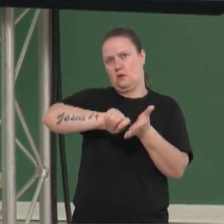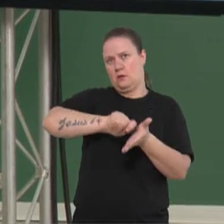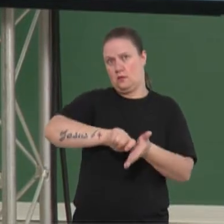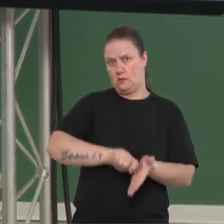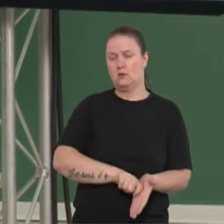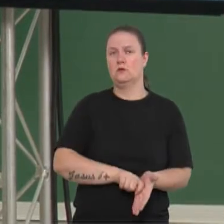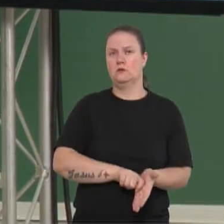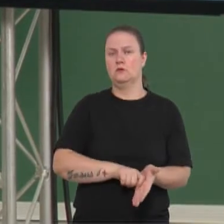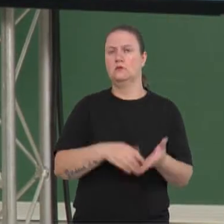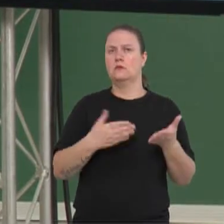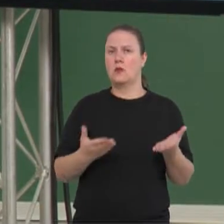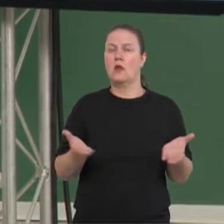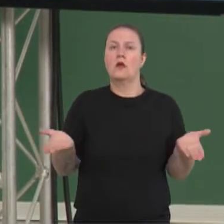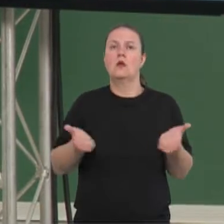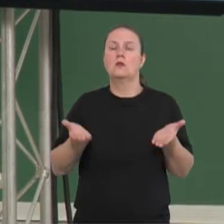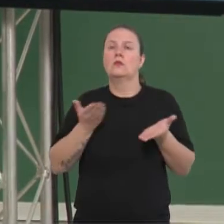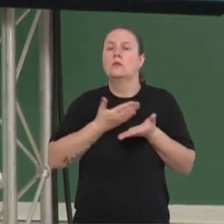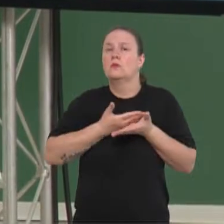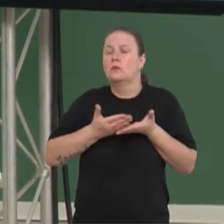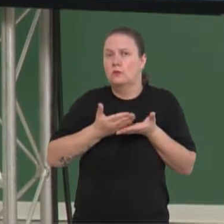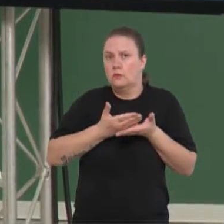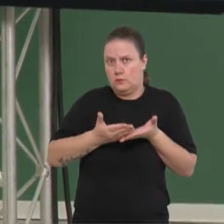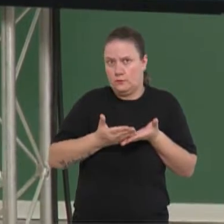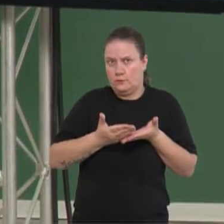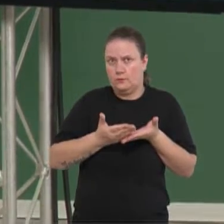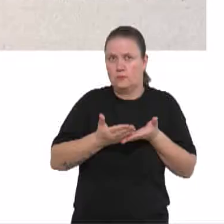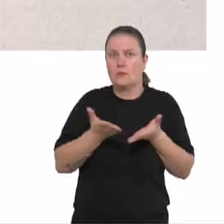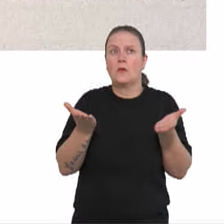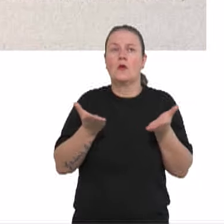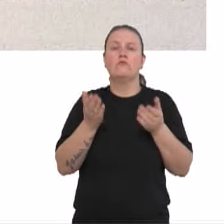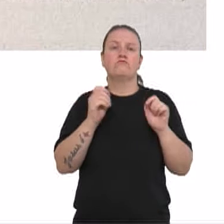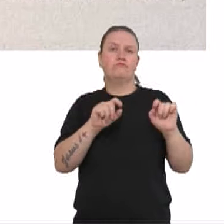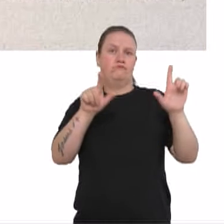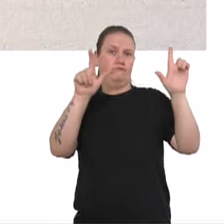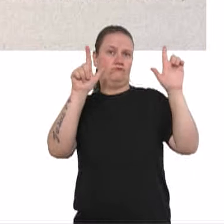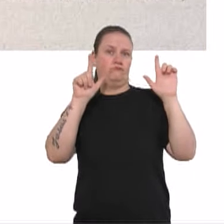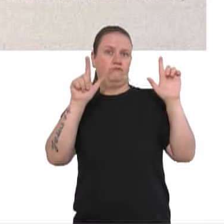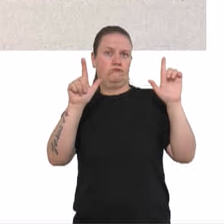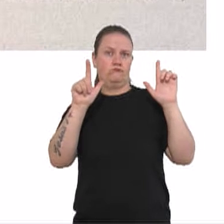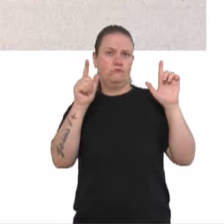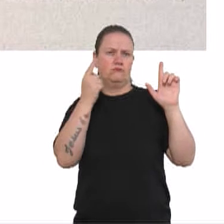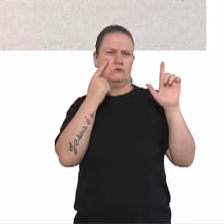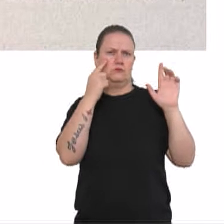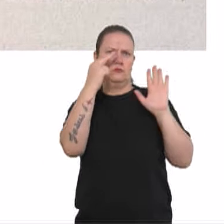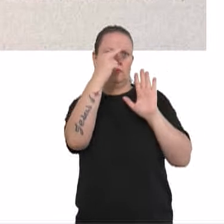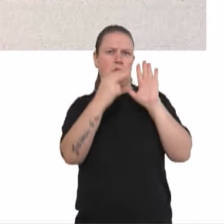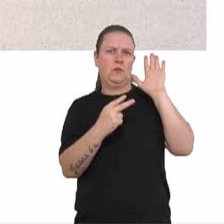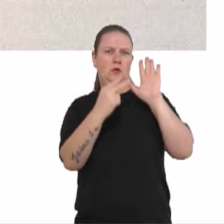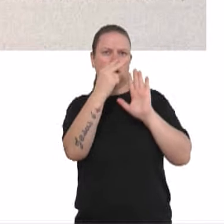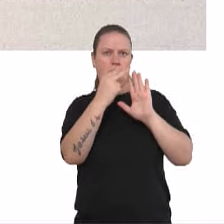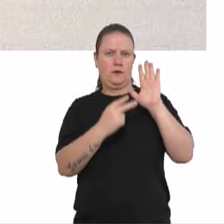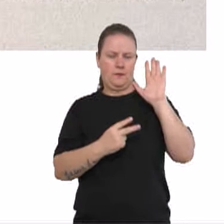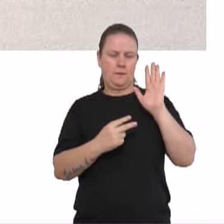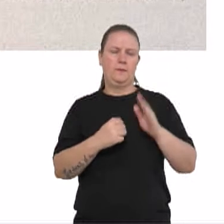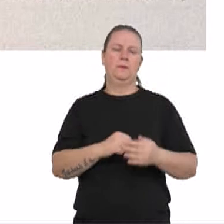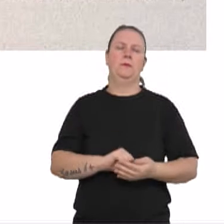tá? E é isso que nós vamos ver. Então, aqui tem a transcrição. Vamos fazer uma leitura dele.